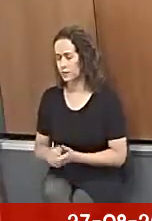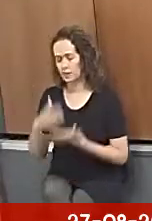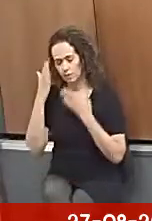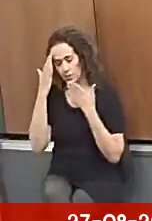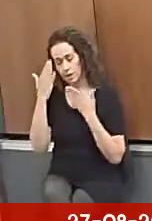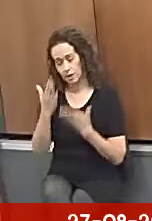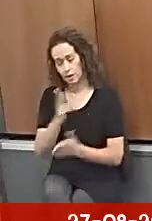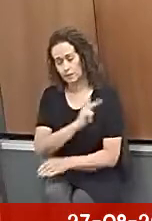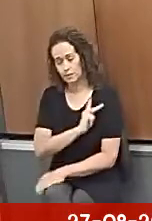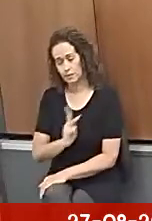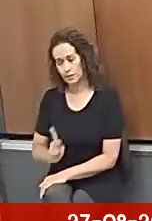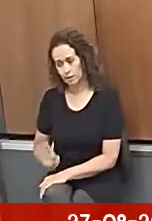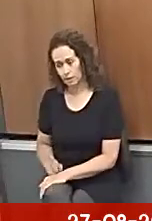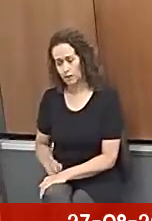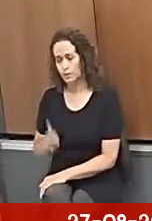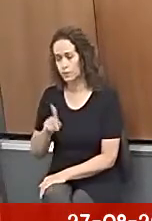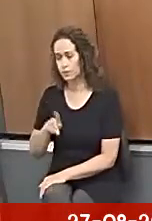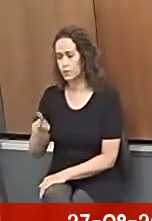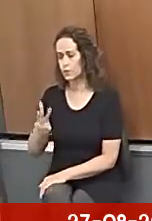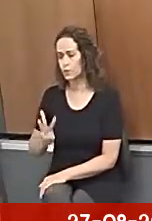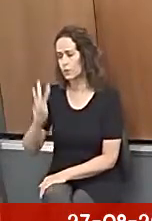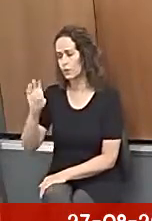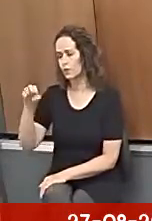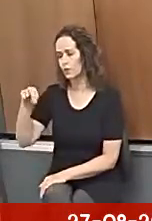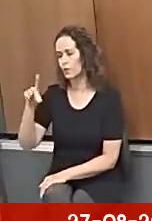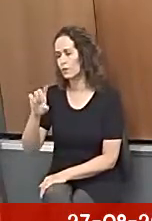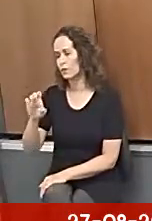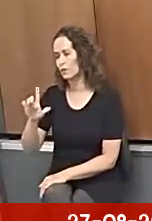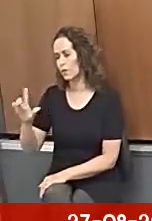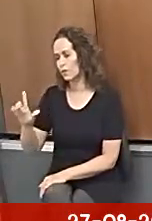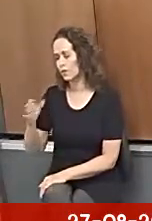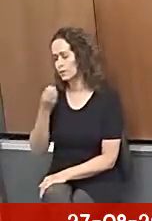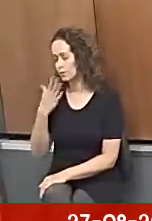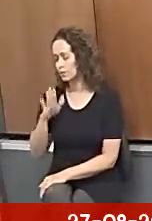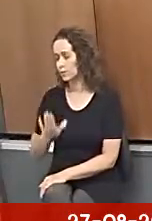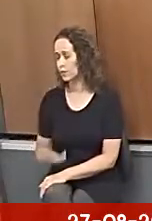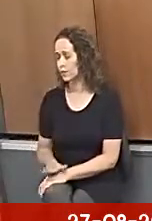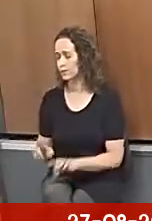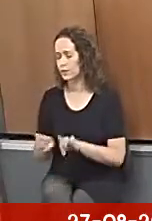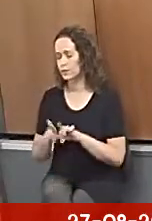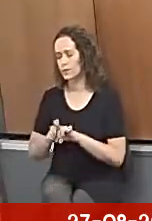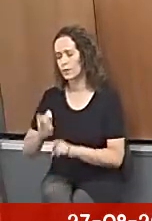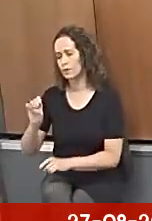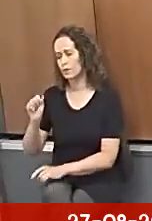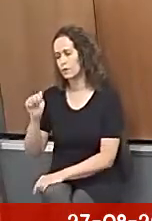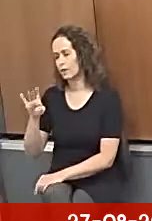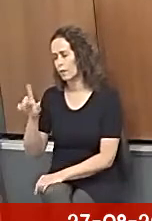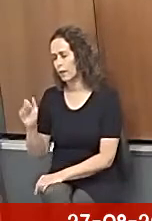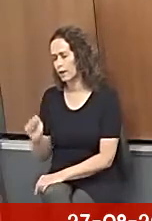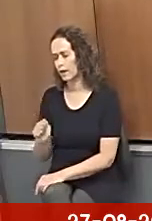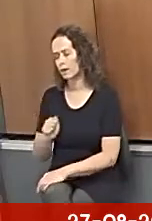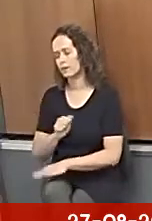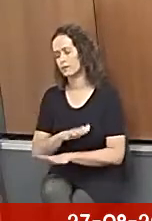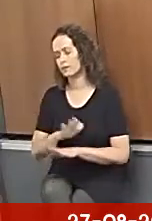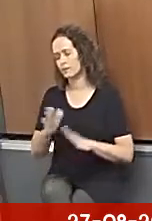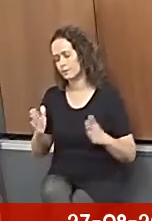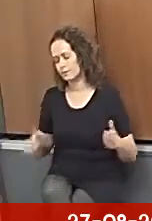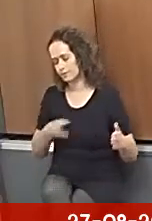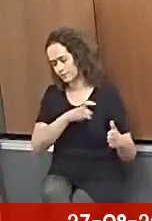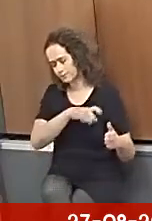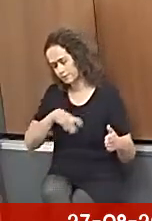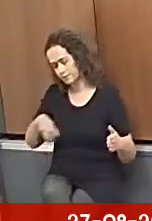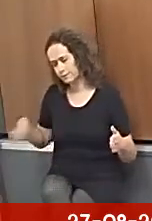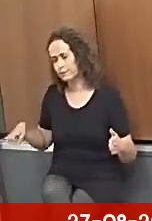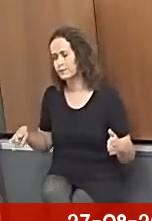professora rendeu boa tarde a todos quero aqui na pessoa da isabela saudar a todos os presentes isabella